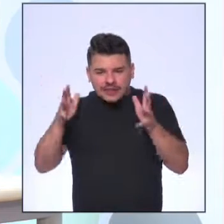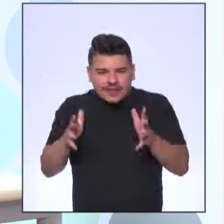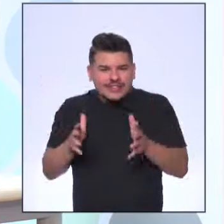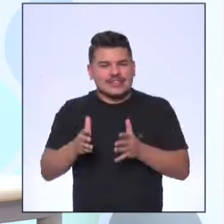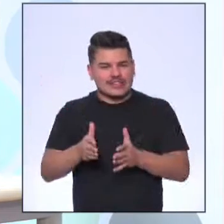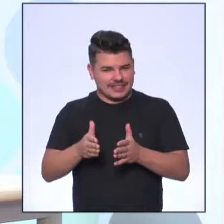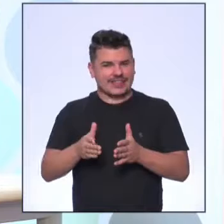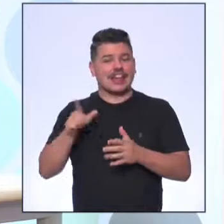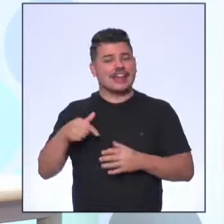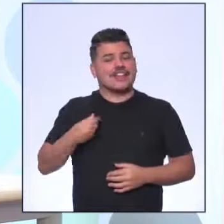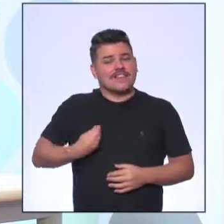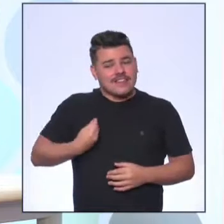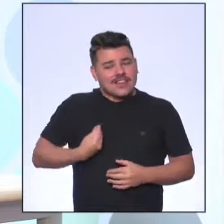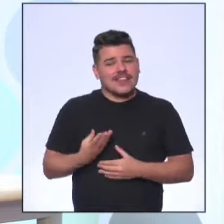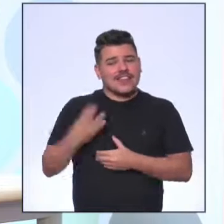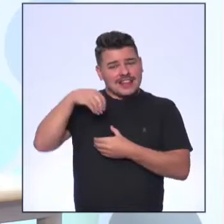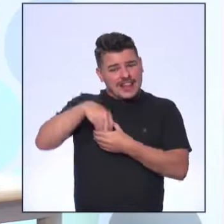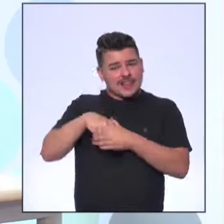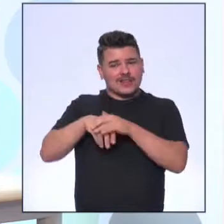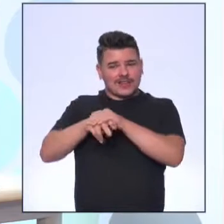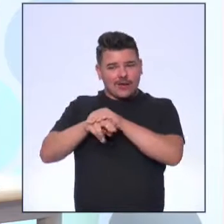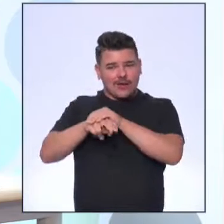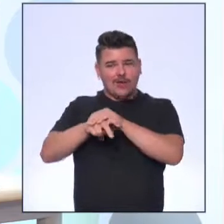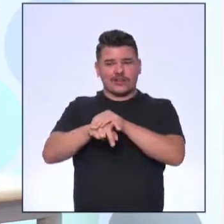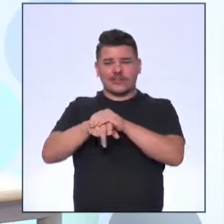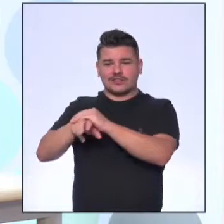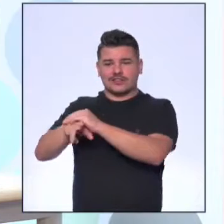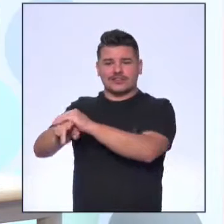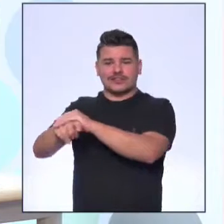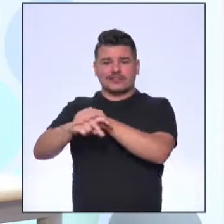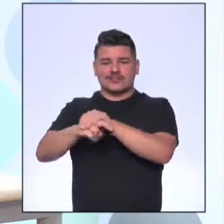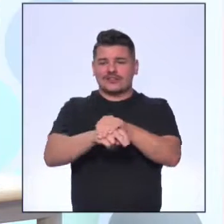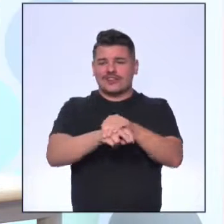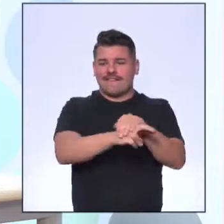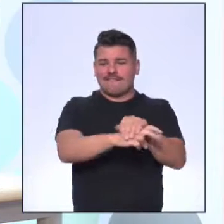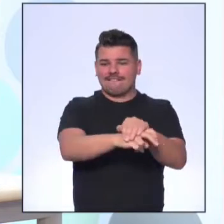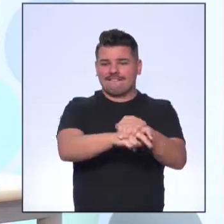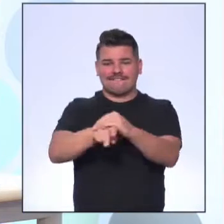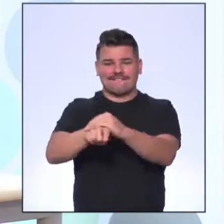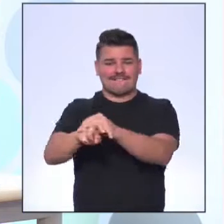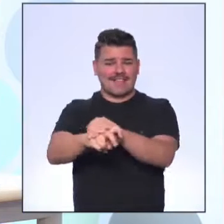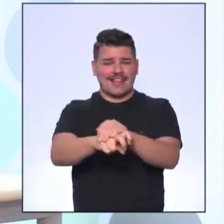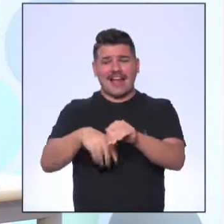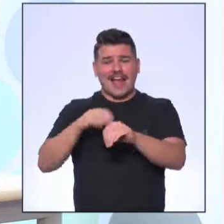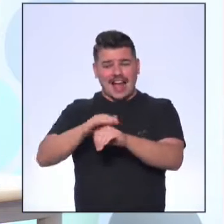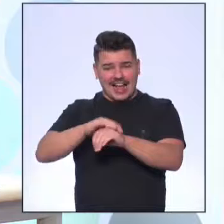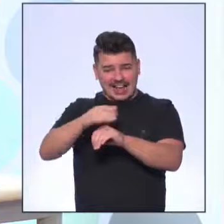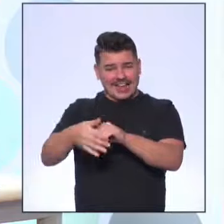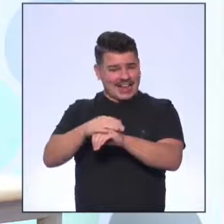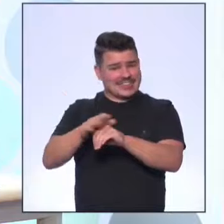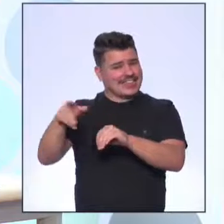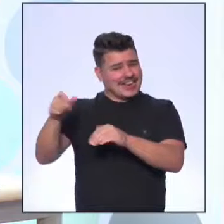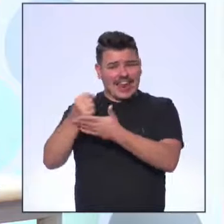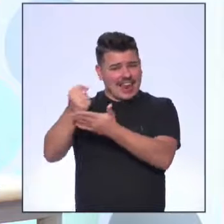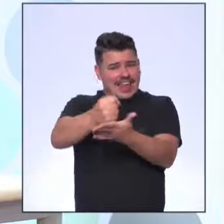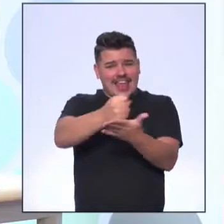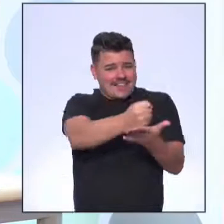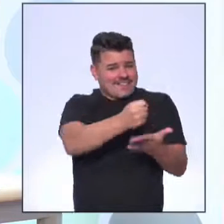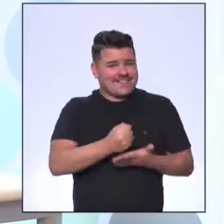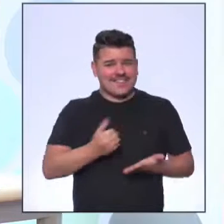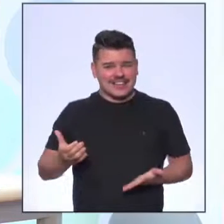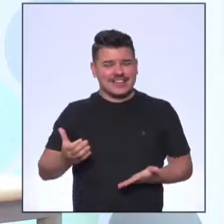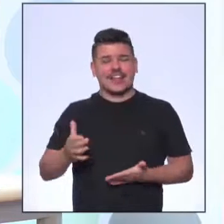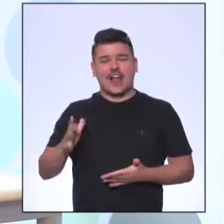vive dentro da concha. E ele carrega a casa dele para onde ele vai. É o que mais interessante, né? Agora, se eu falasse assim